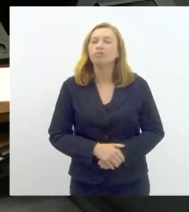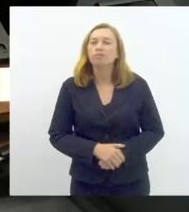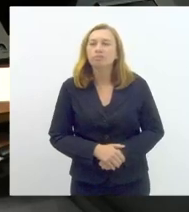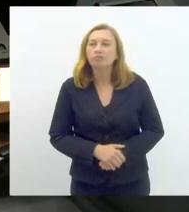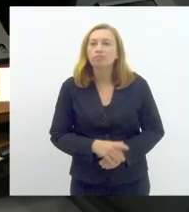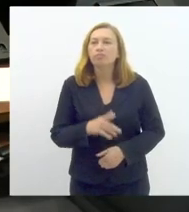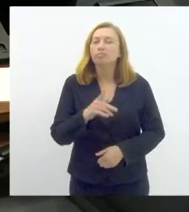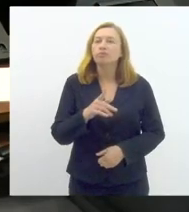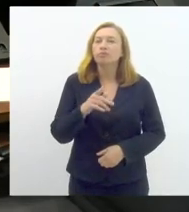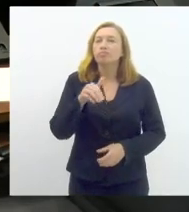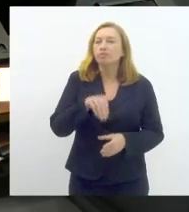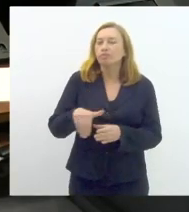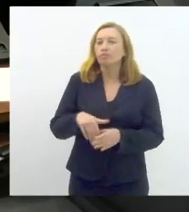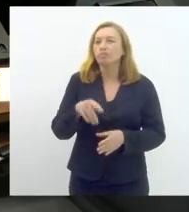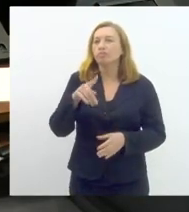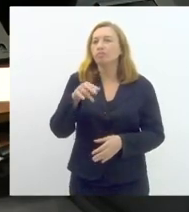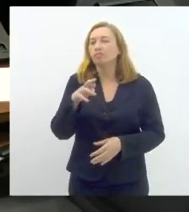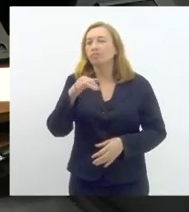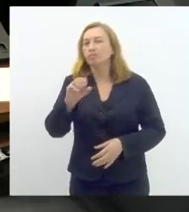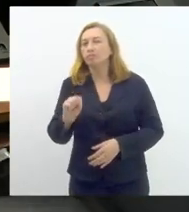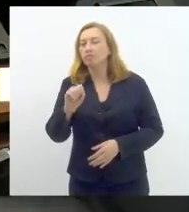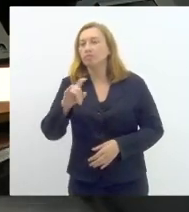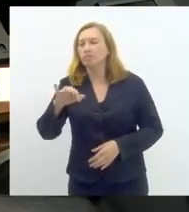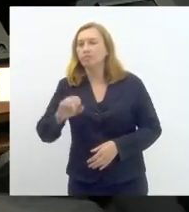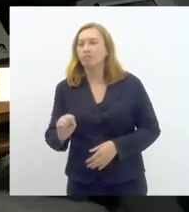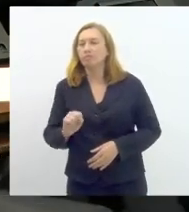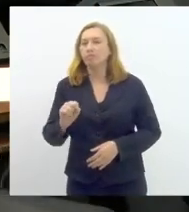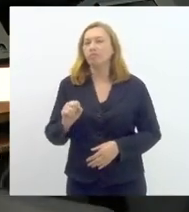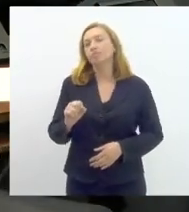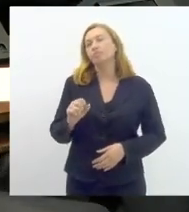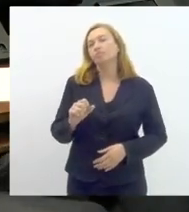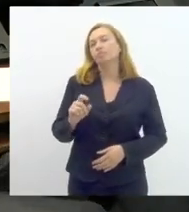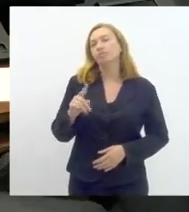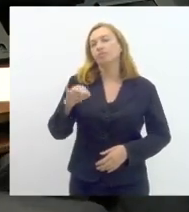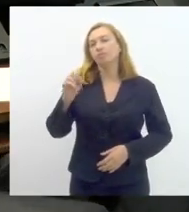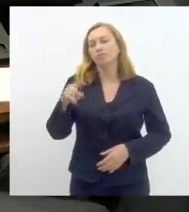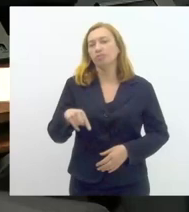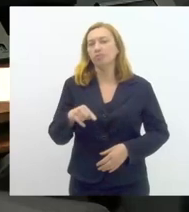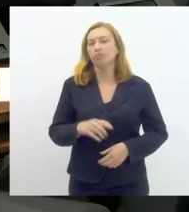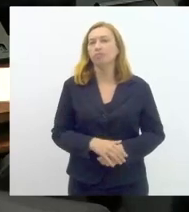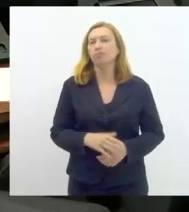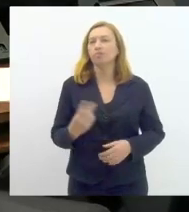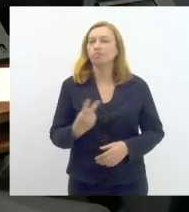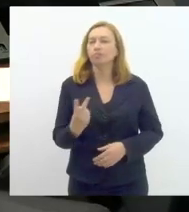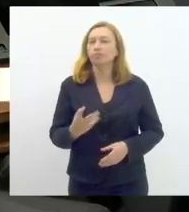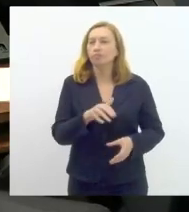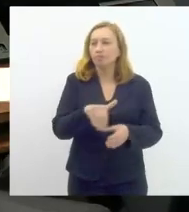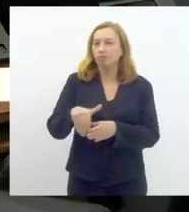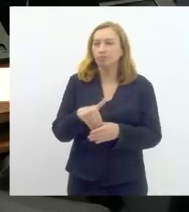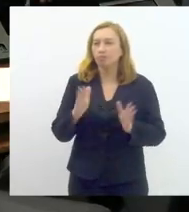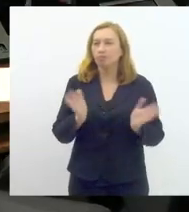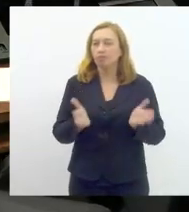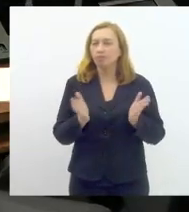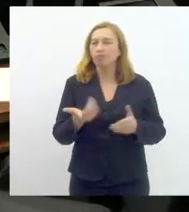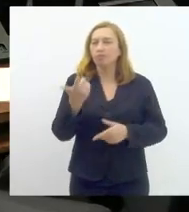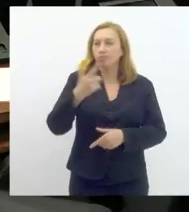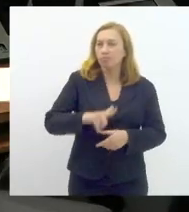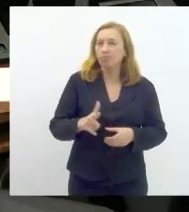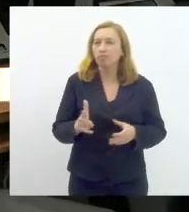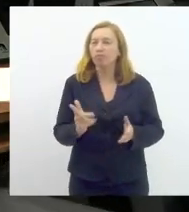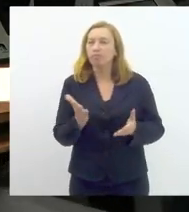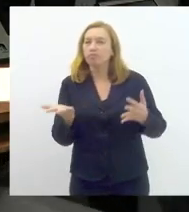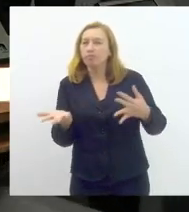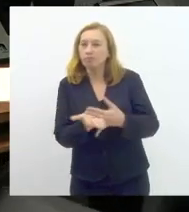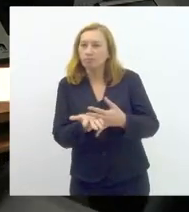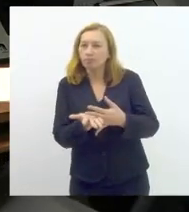Porto Real, e voto na Maria Inês de Itaguá. Peço que computem esses dois votos, ambos agora, e novamente suspendo